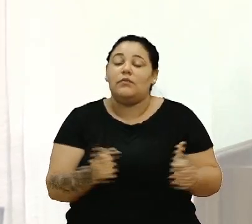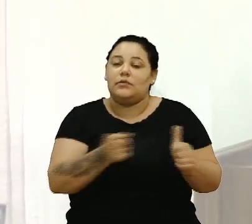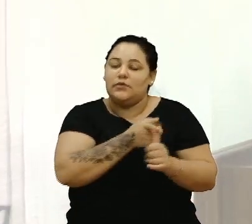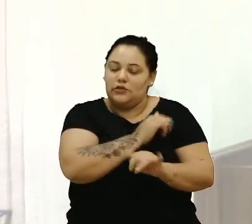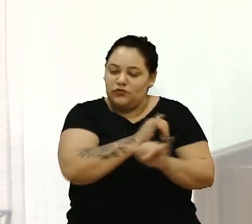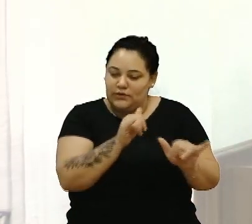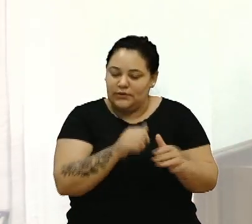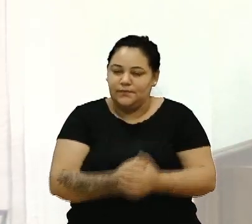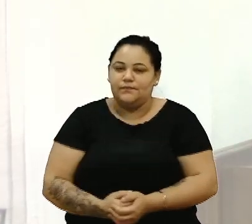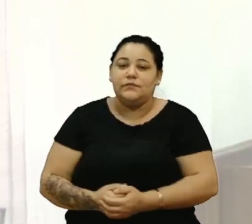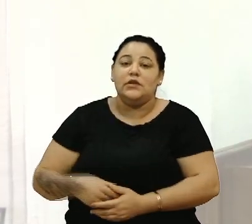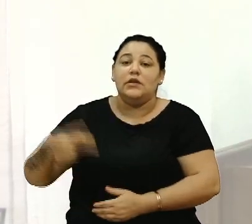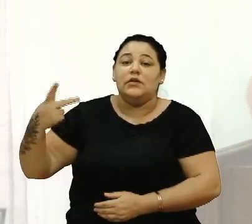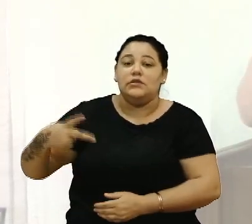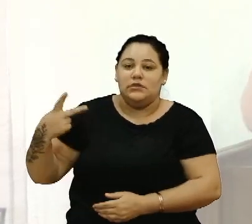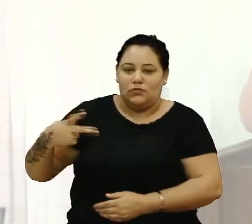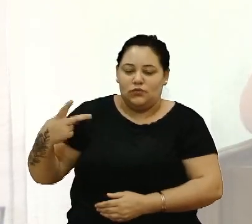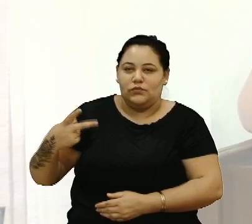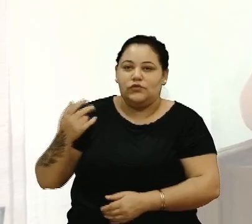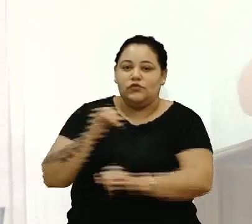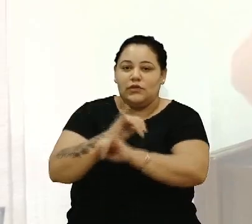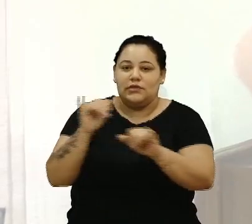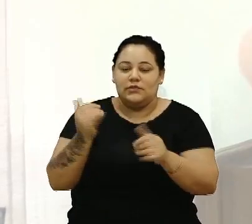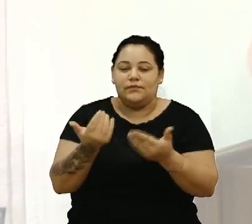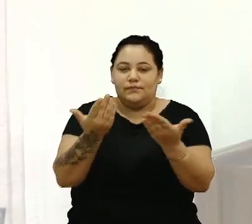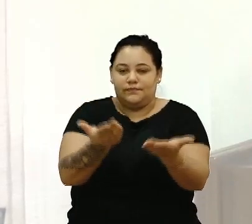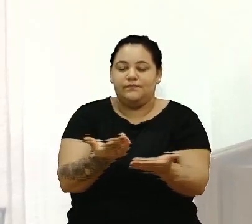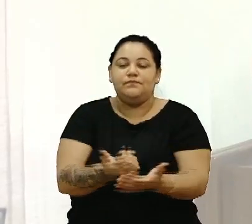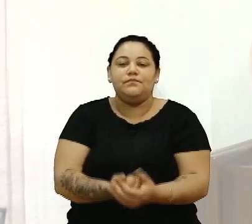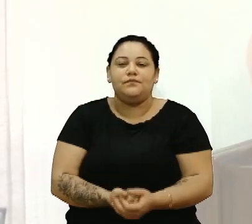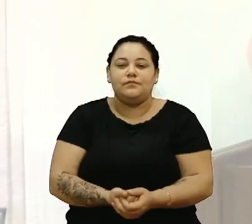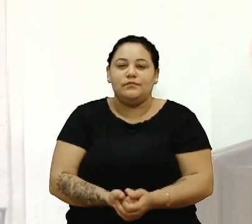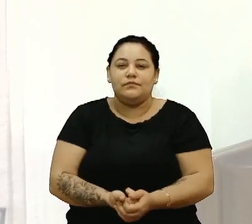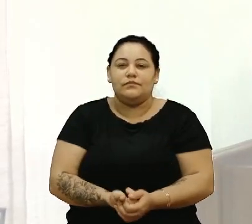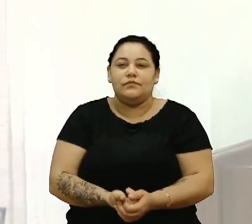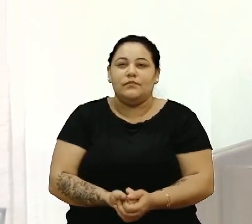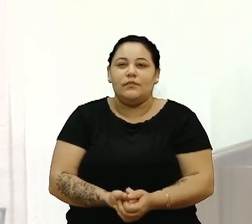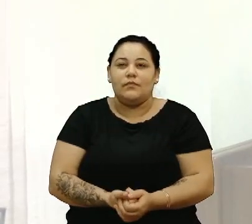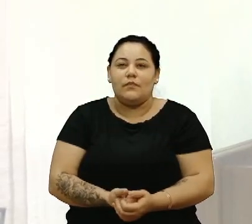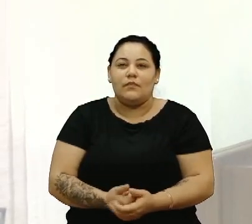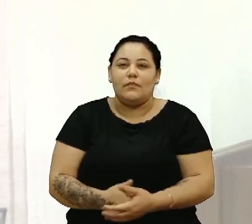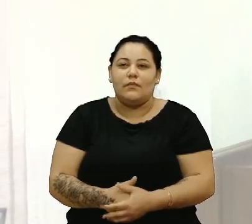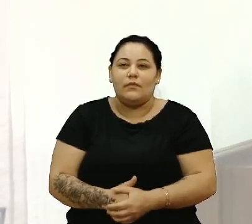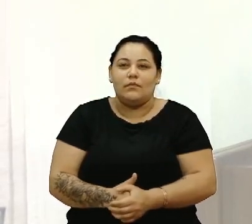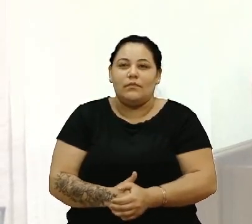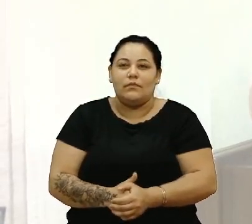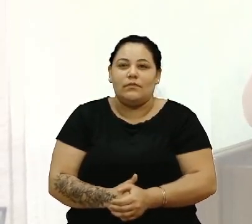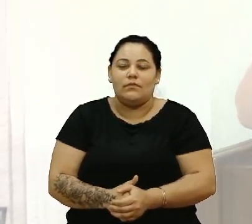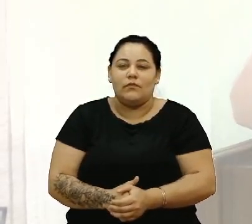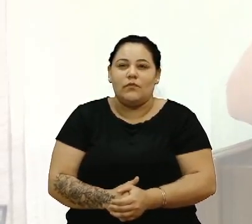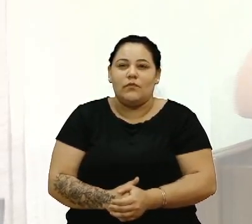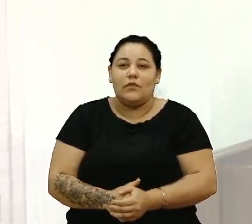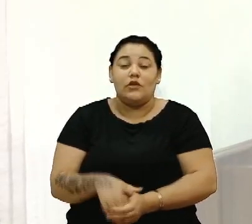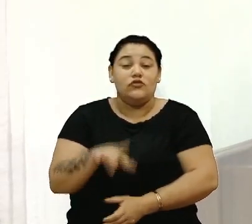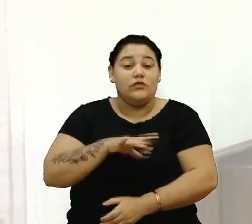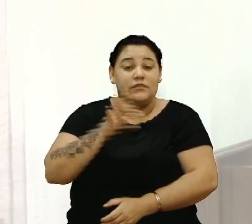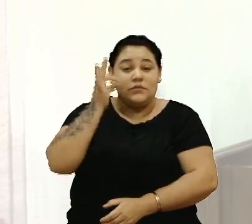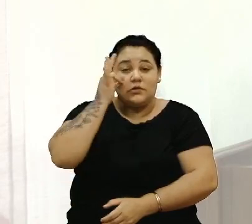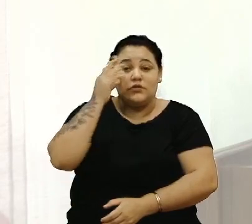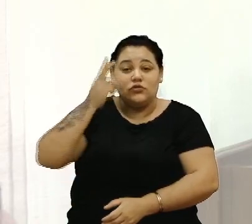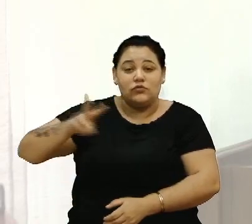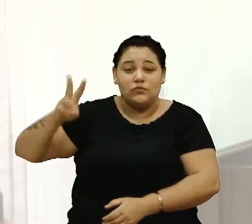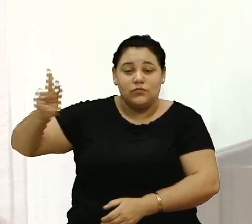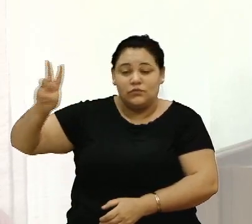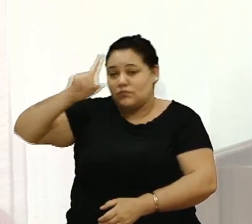segunda notícia que eu tenho para dar é que estivemos também no Hospital Virvir Ramos. A gente sabe